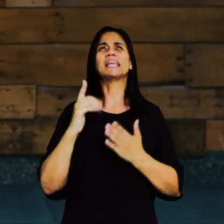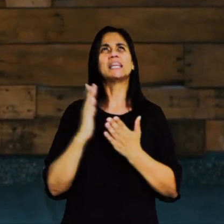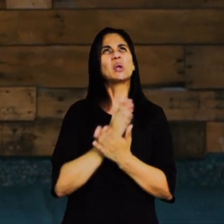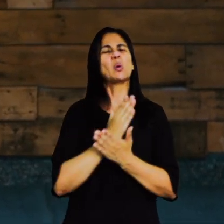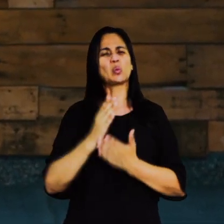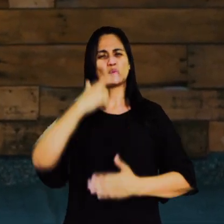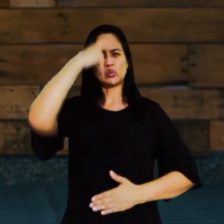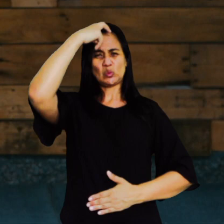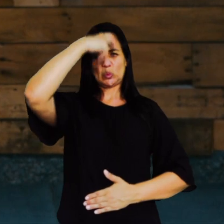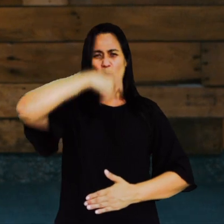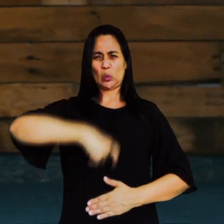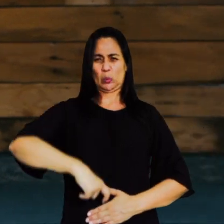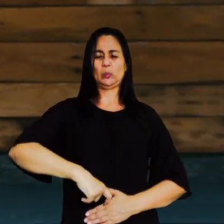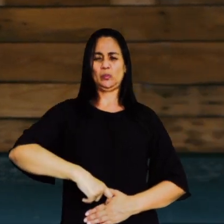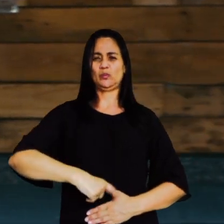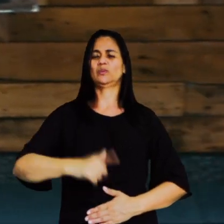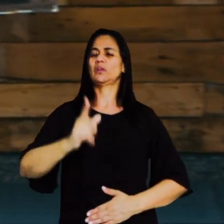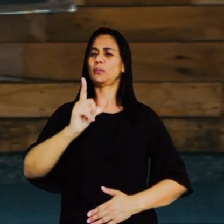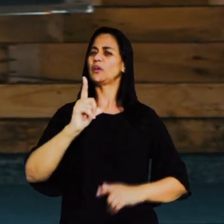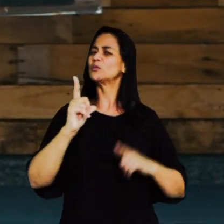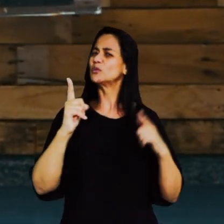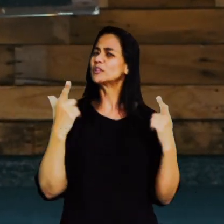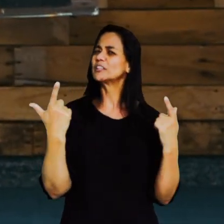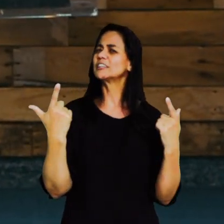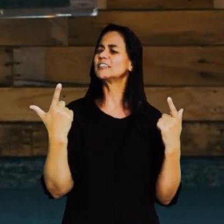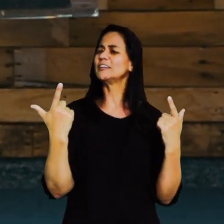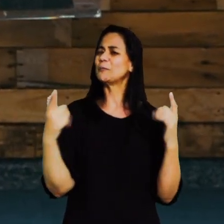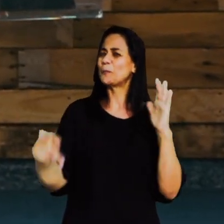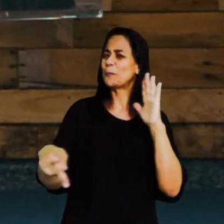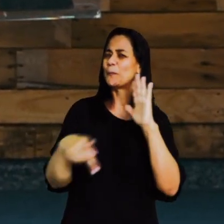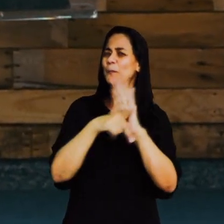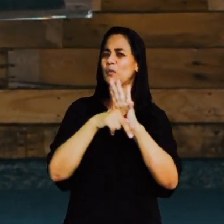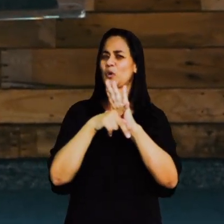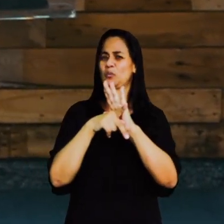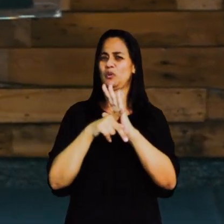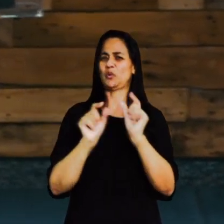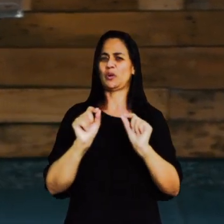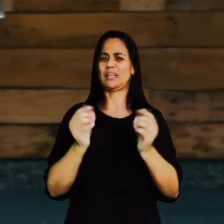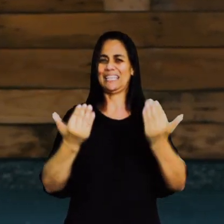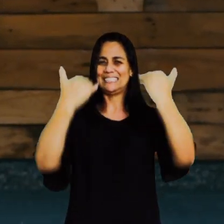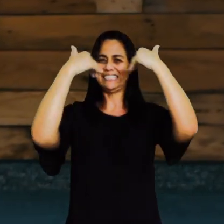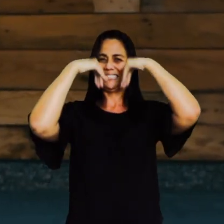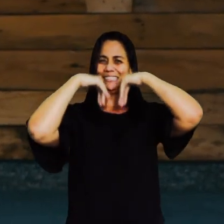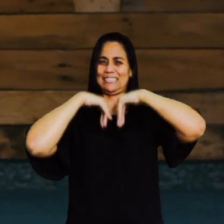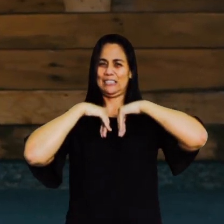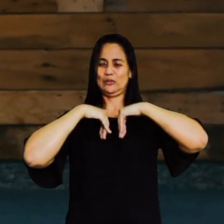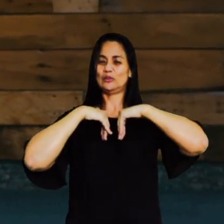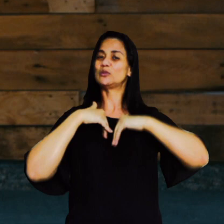comportamentos que nascem dentro de você.